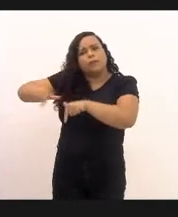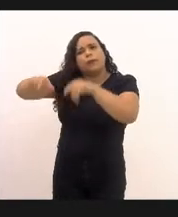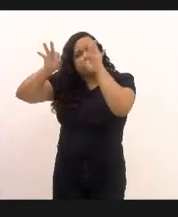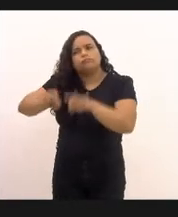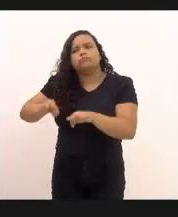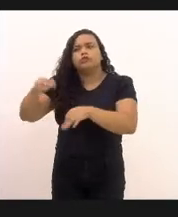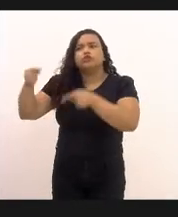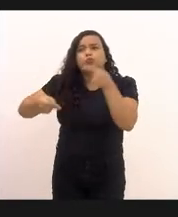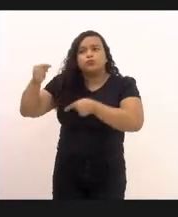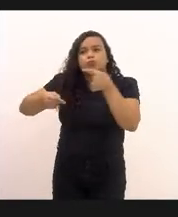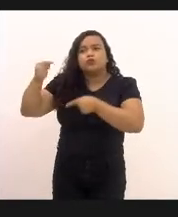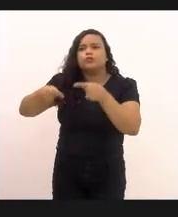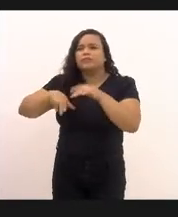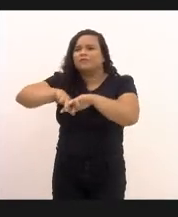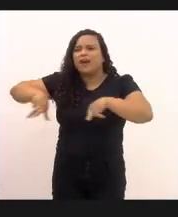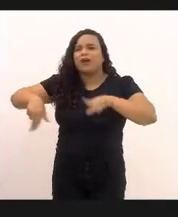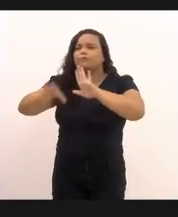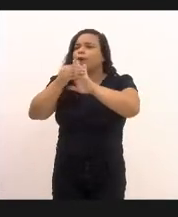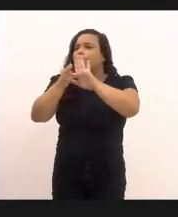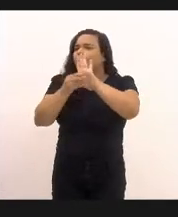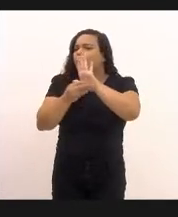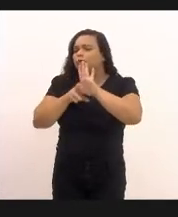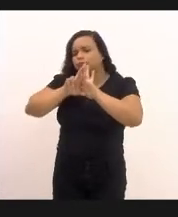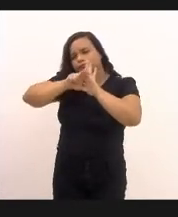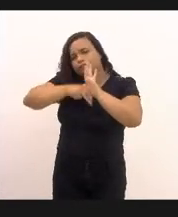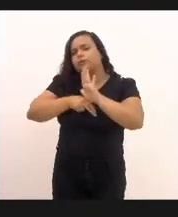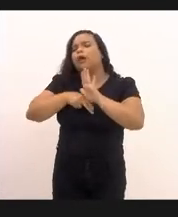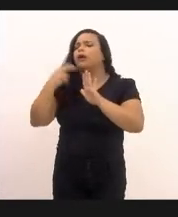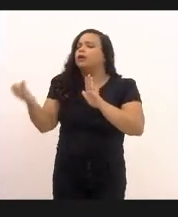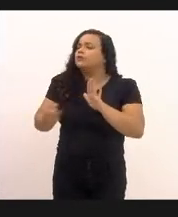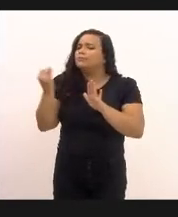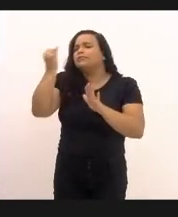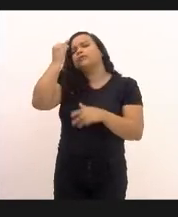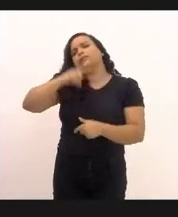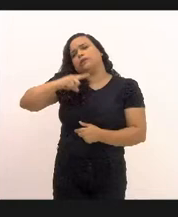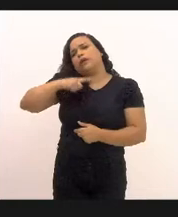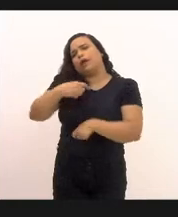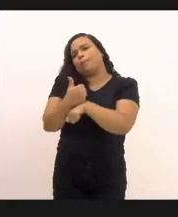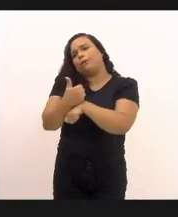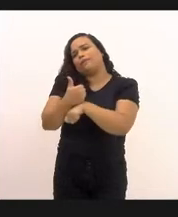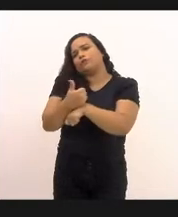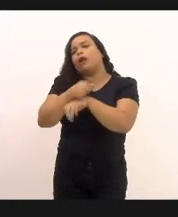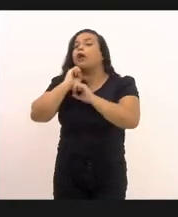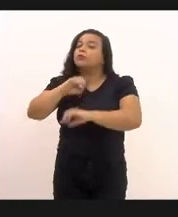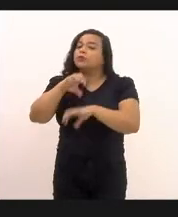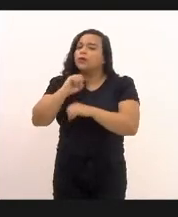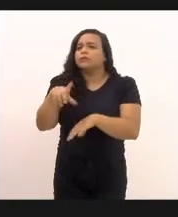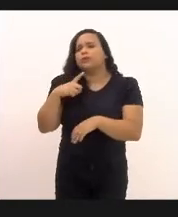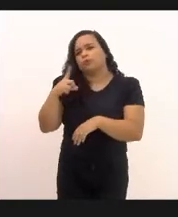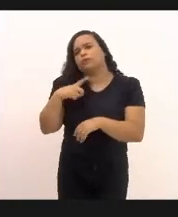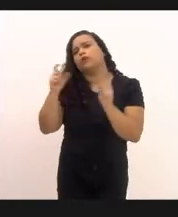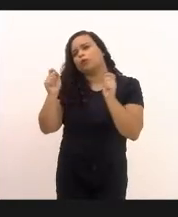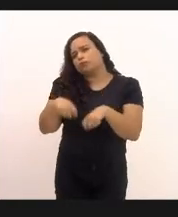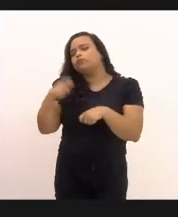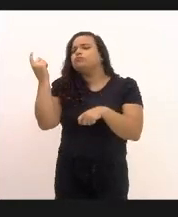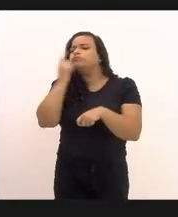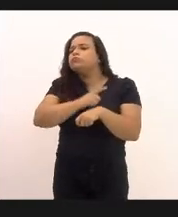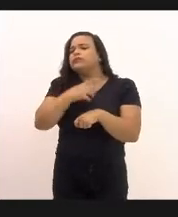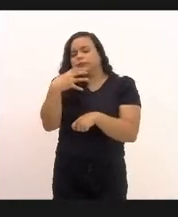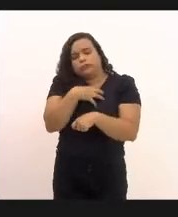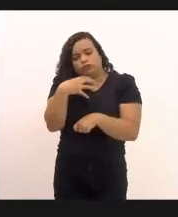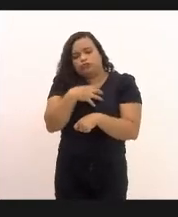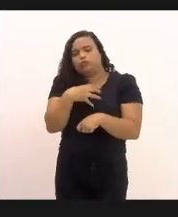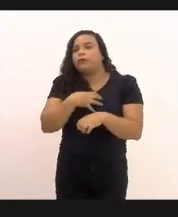para discutir essas pautas que são fundamentais para que os profissionais de educação possam se sentir e, de